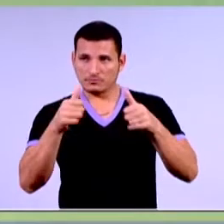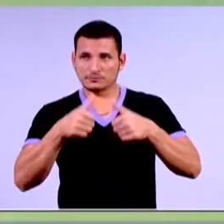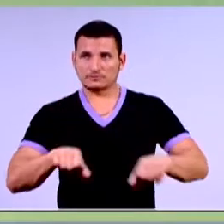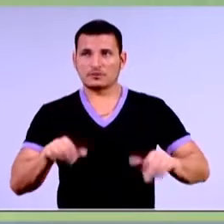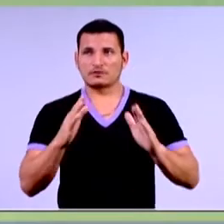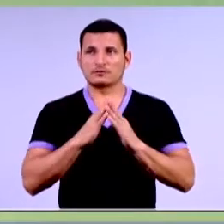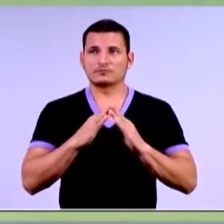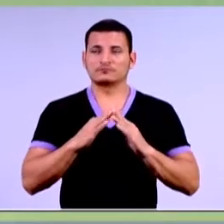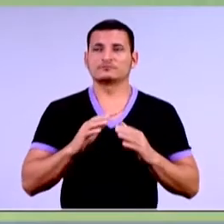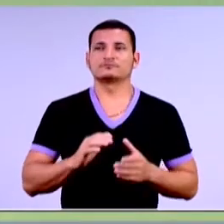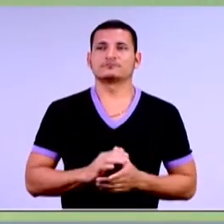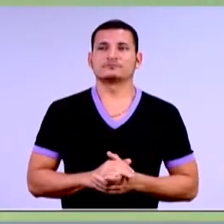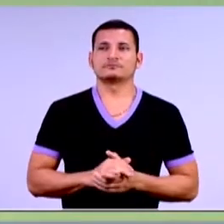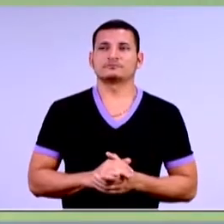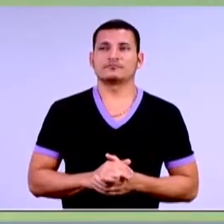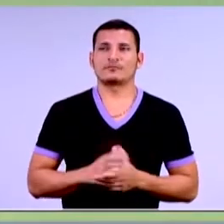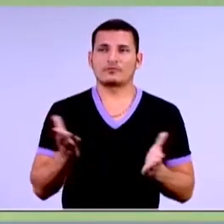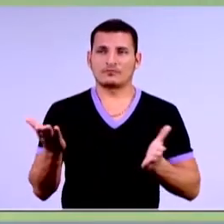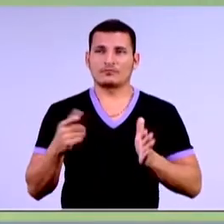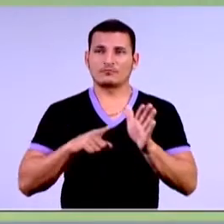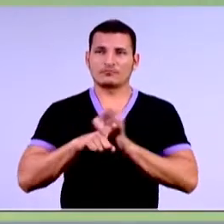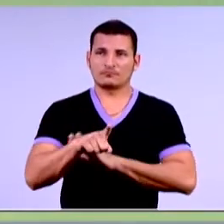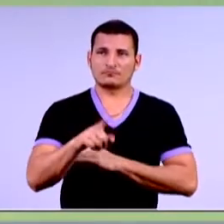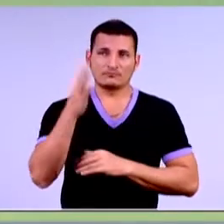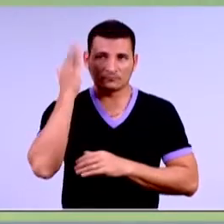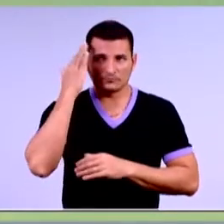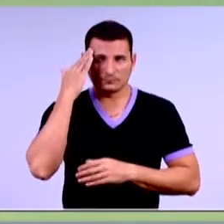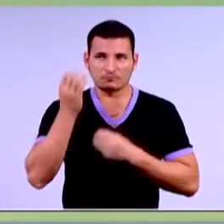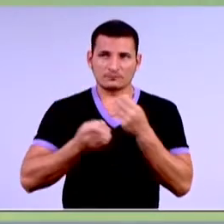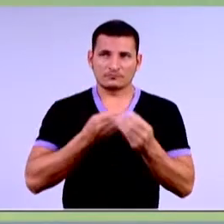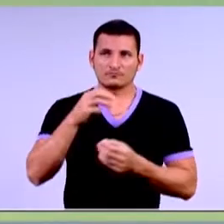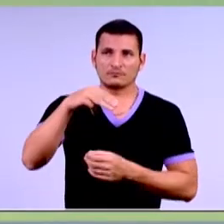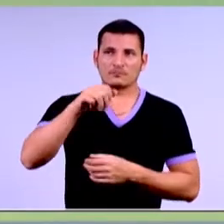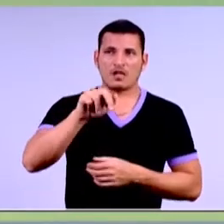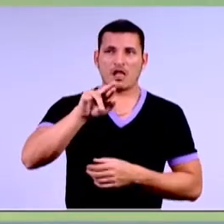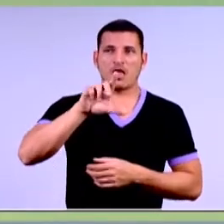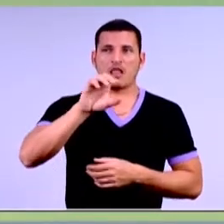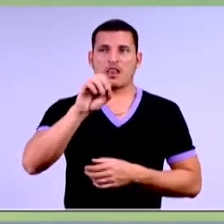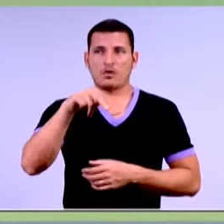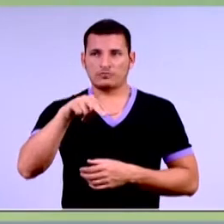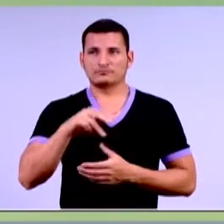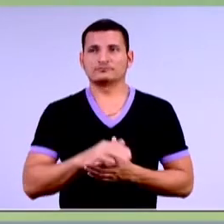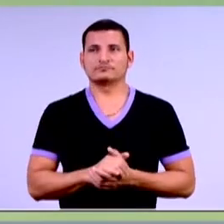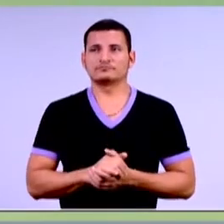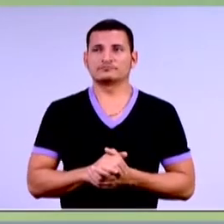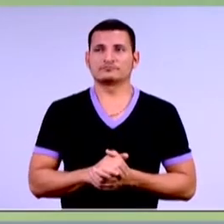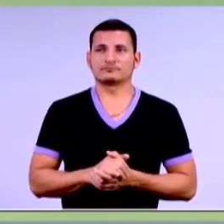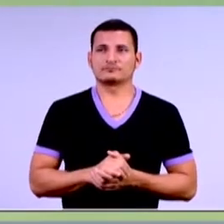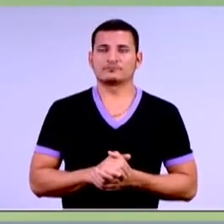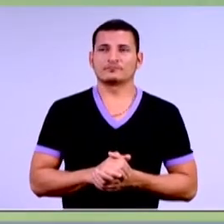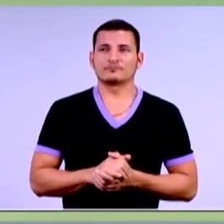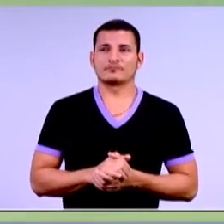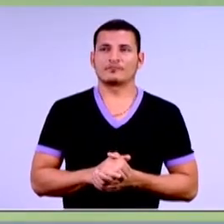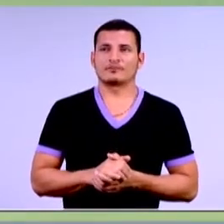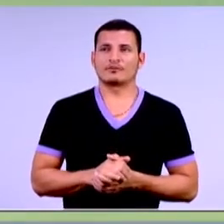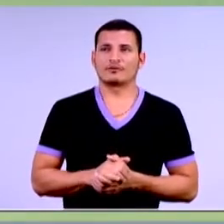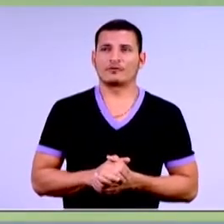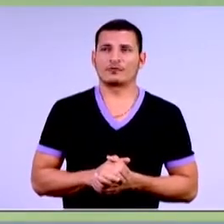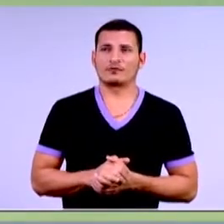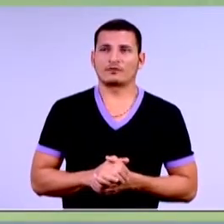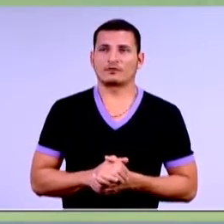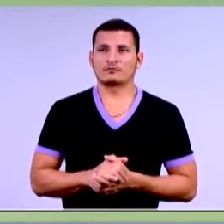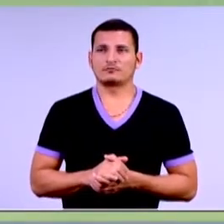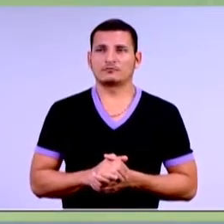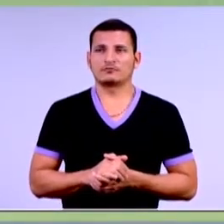casa e vamos perguntar vamos saber se o mar no tauá em casa como seria ismar lo é tron